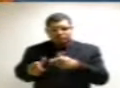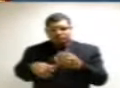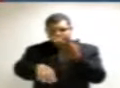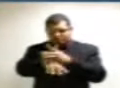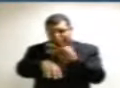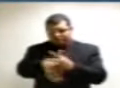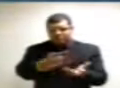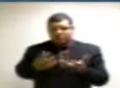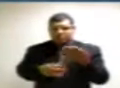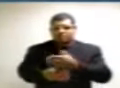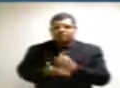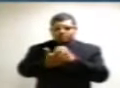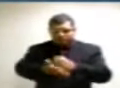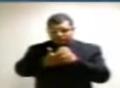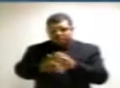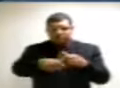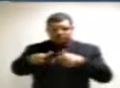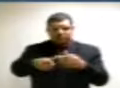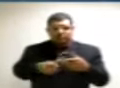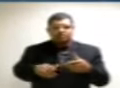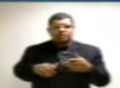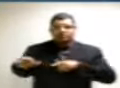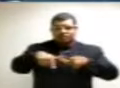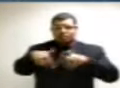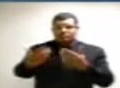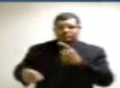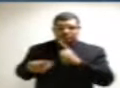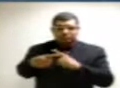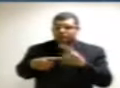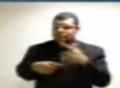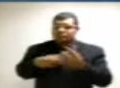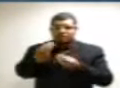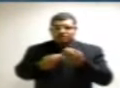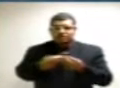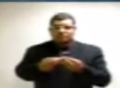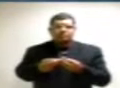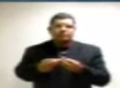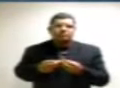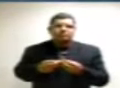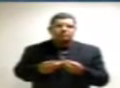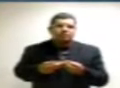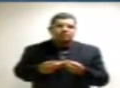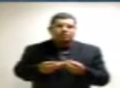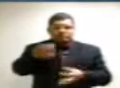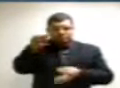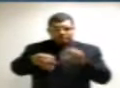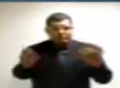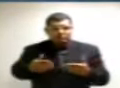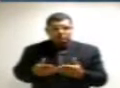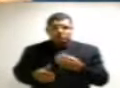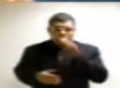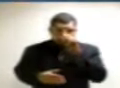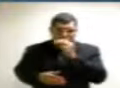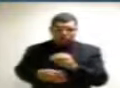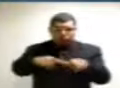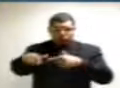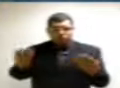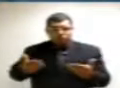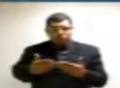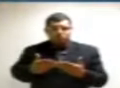real capacidade de atendimento de demanda de seus servidores. Porque não dá para um tribunal negar-se